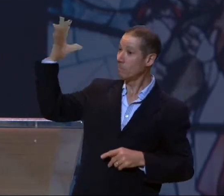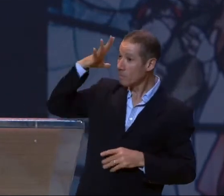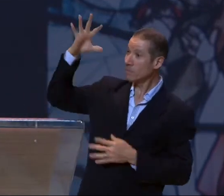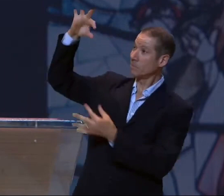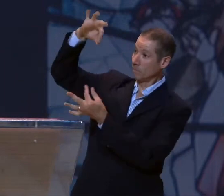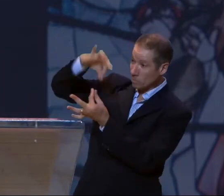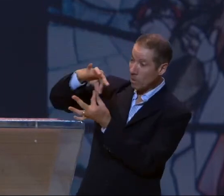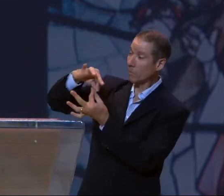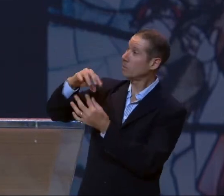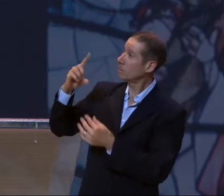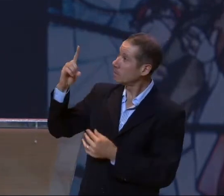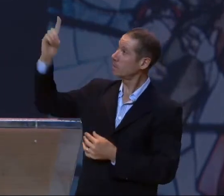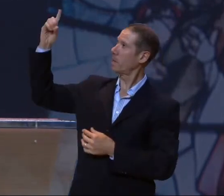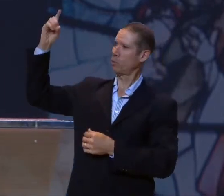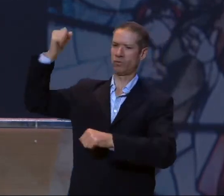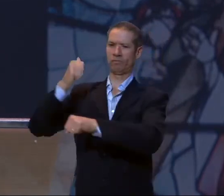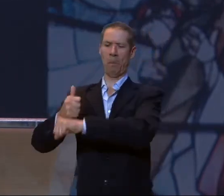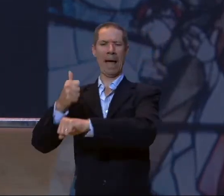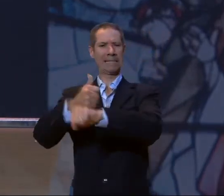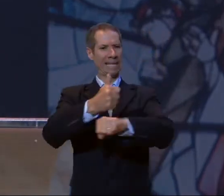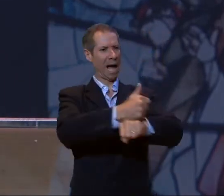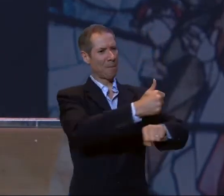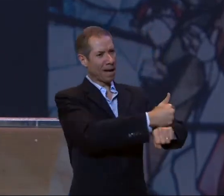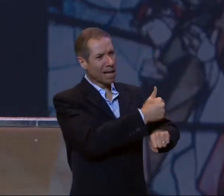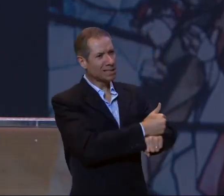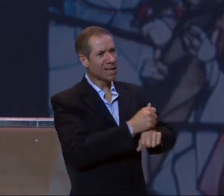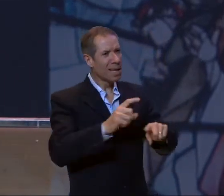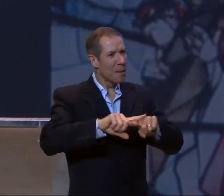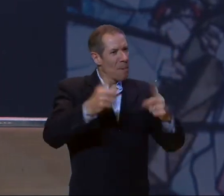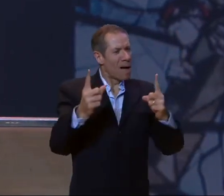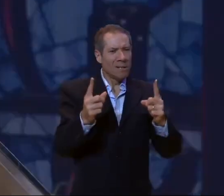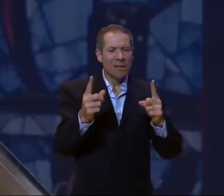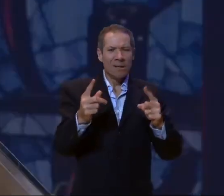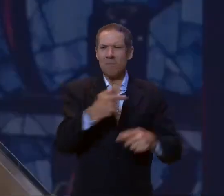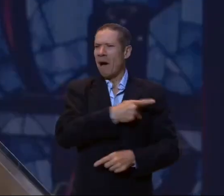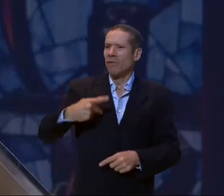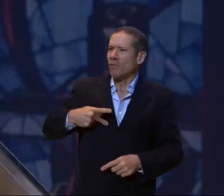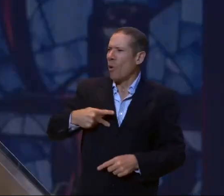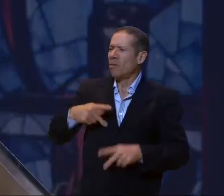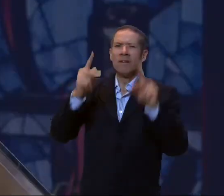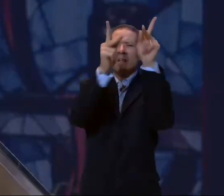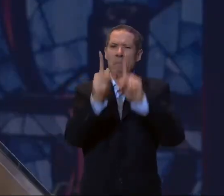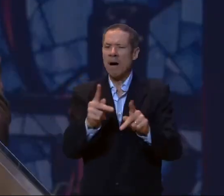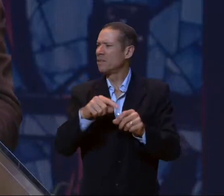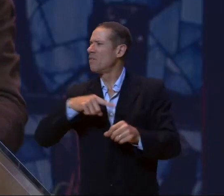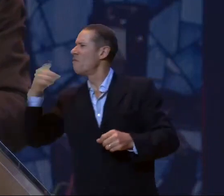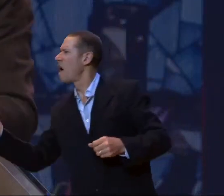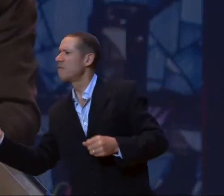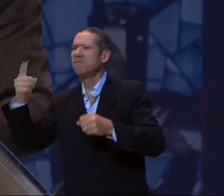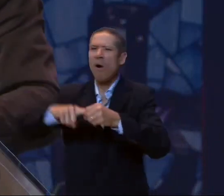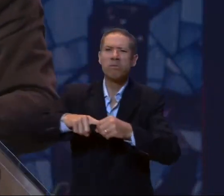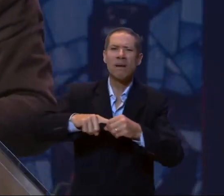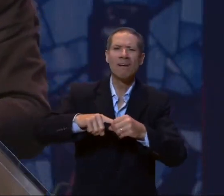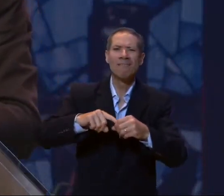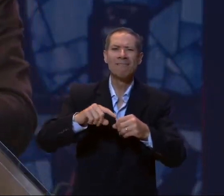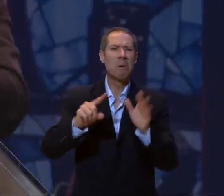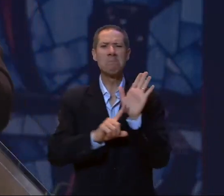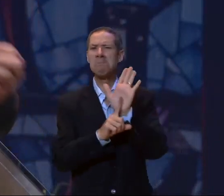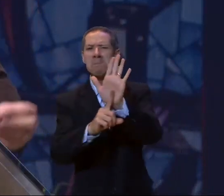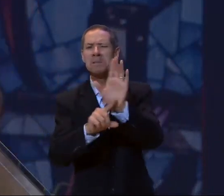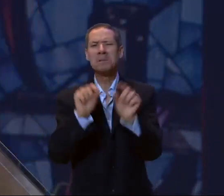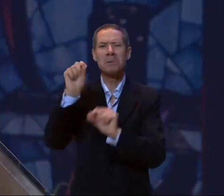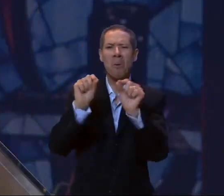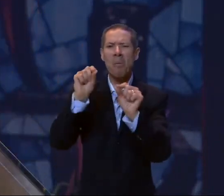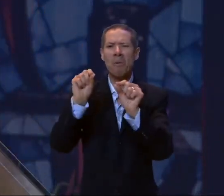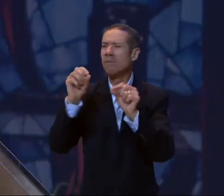espiritual que Deus estabelece. Mas pastor, que paz é essa que vai e volta? O que isso representa? Como